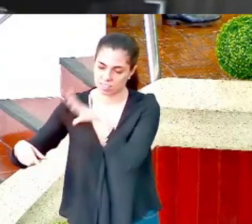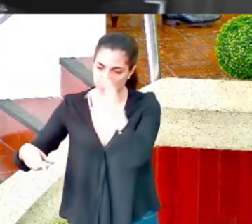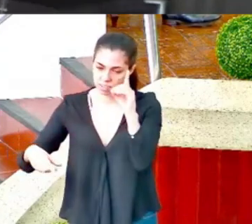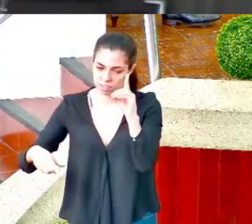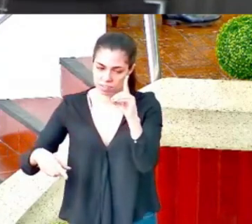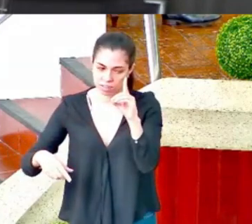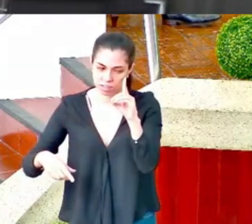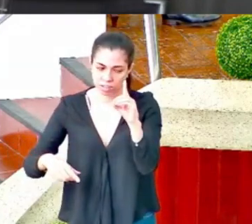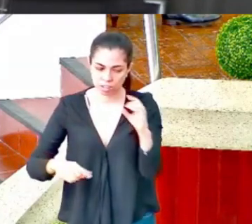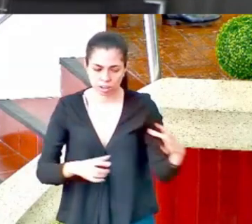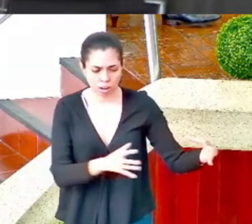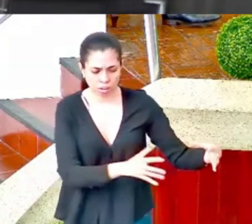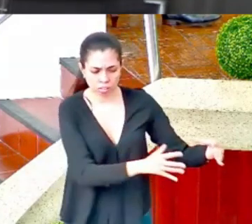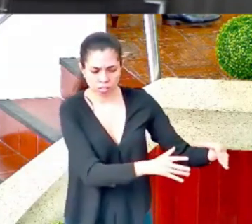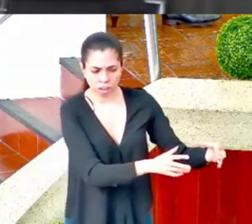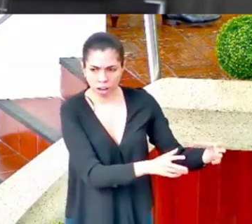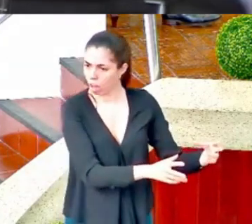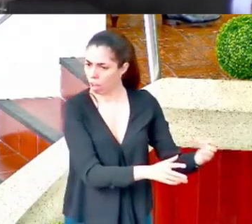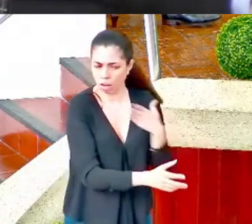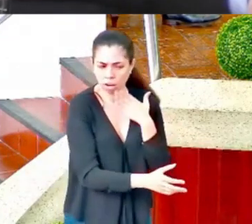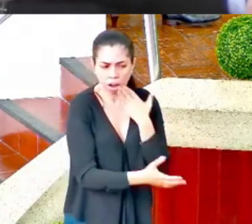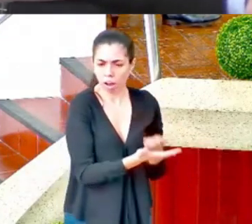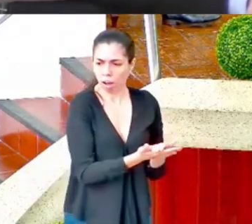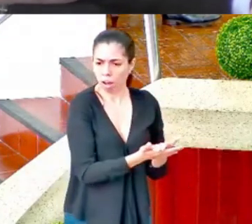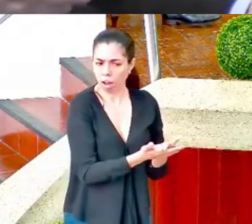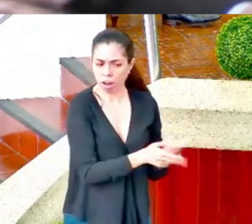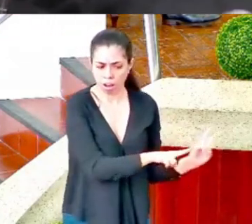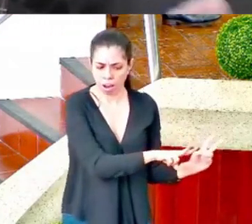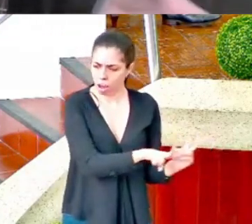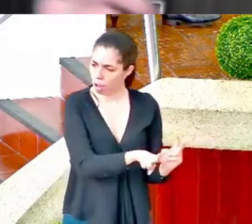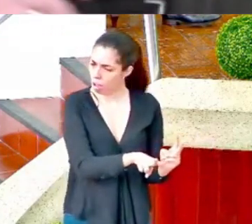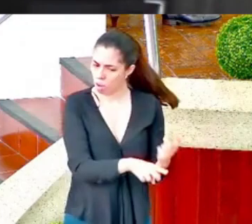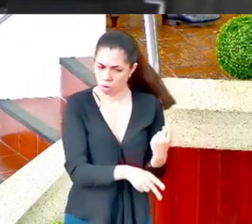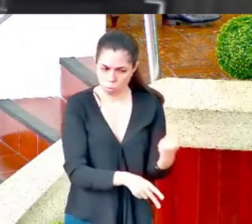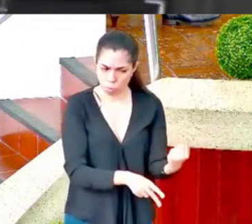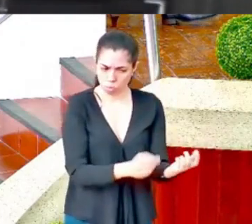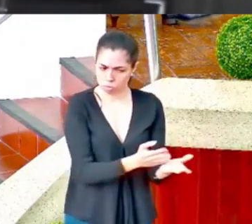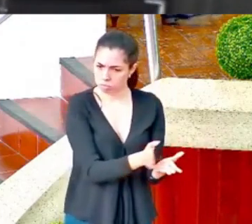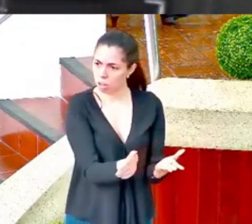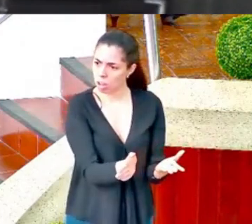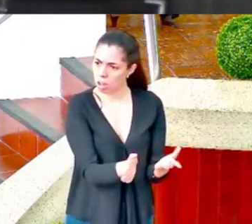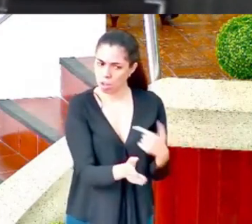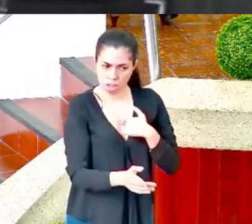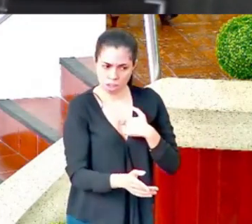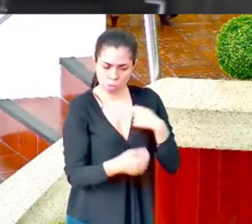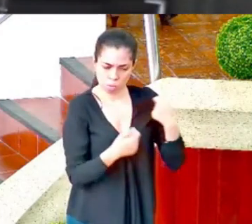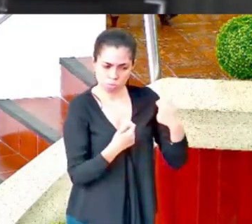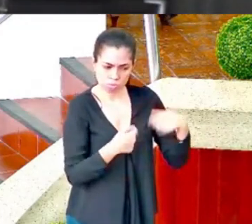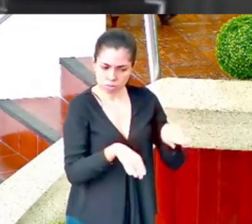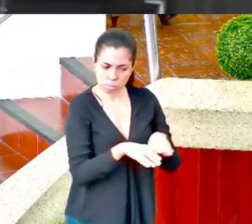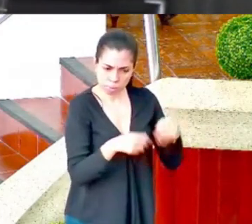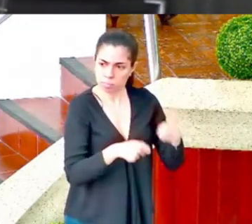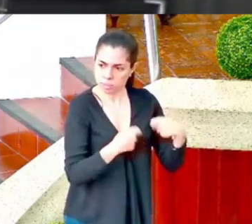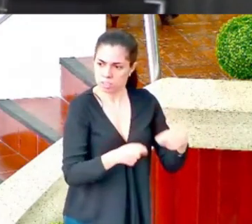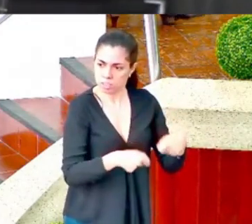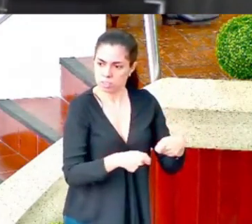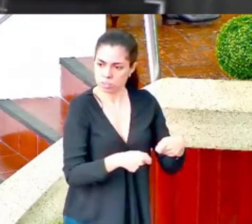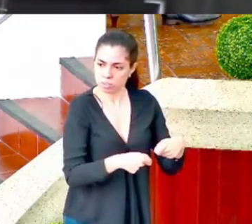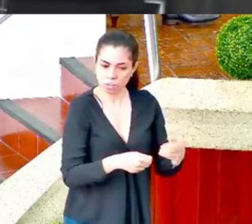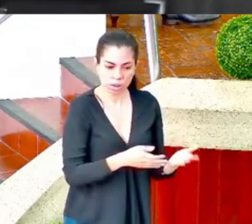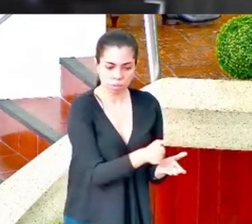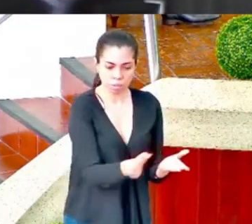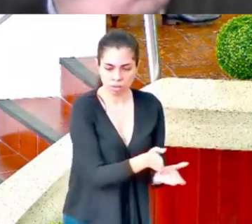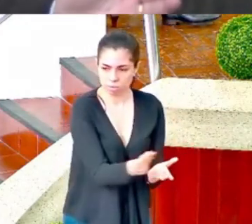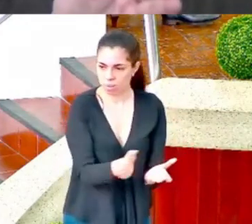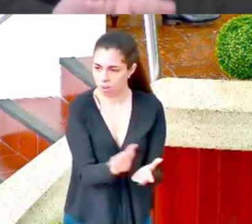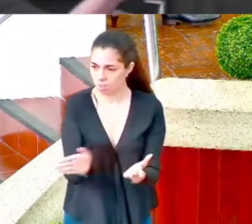também e começam a nadar na direção oposta. Meus irmãos, eu acho que deve ser uma coisa muito difícil para Deus ver no